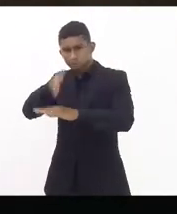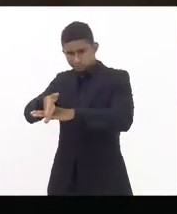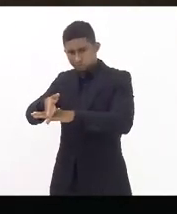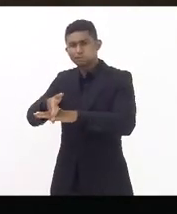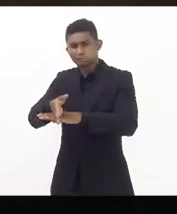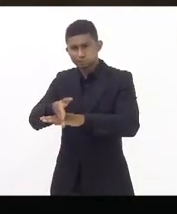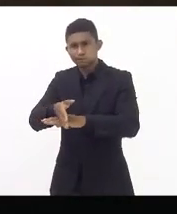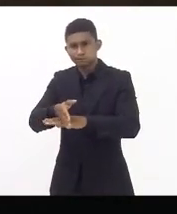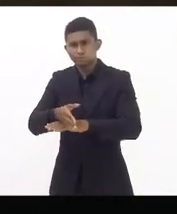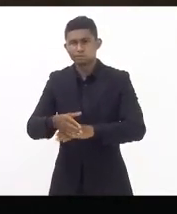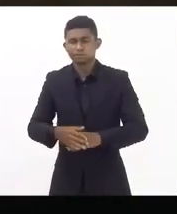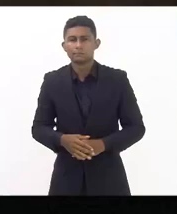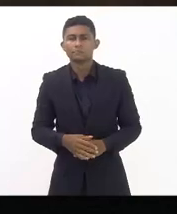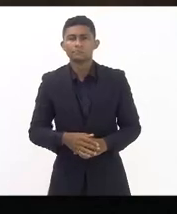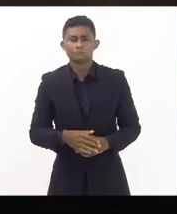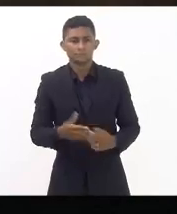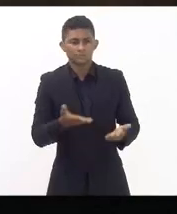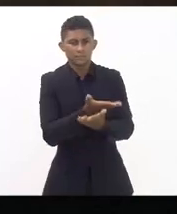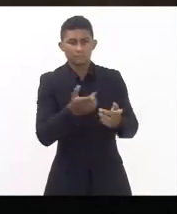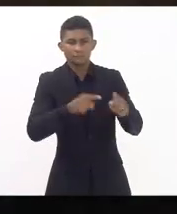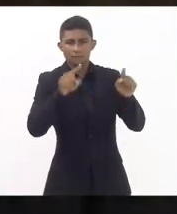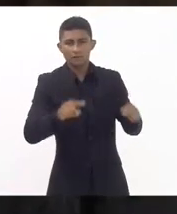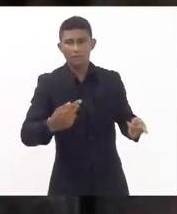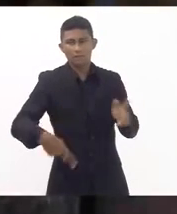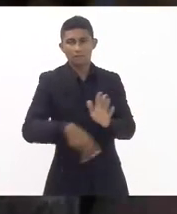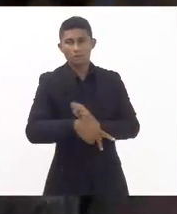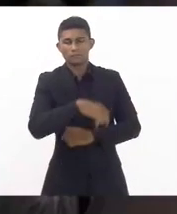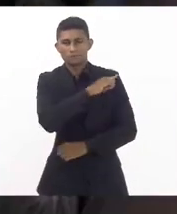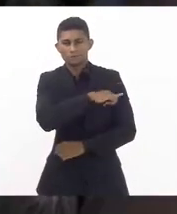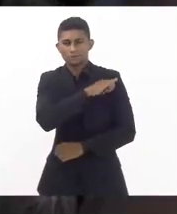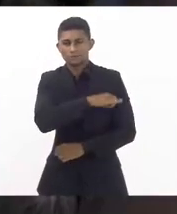servidores do Estado do Rio de Janeiro.